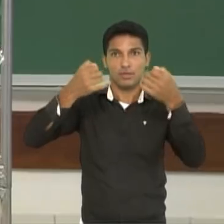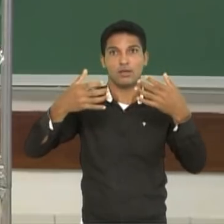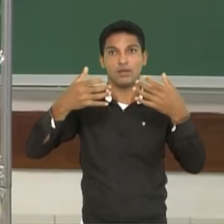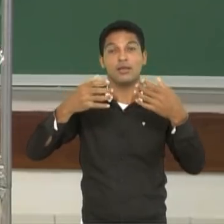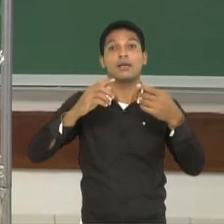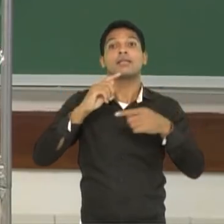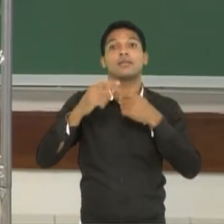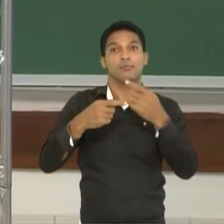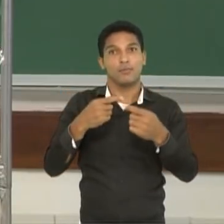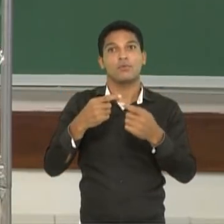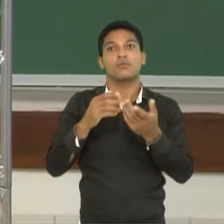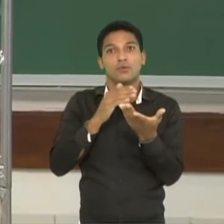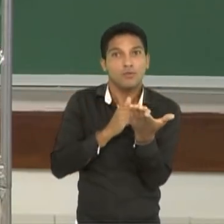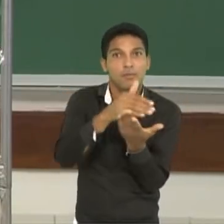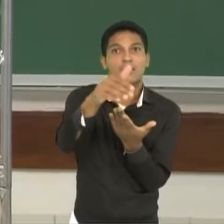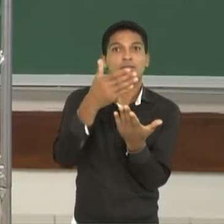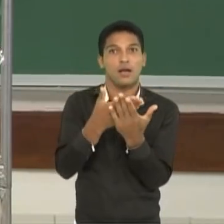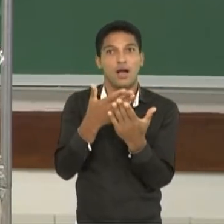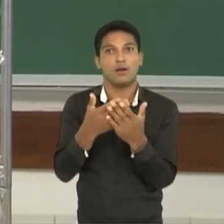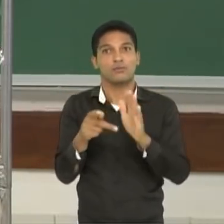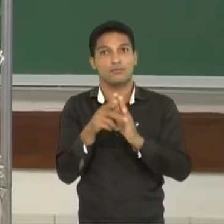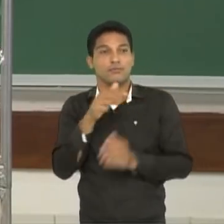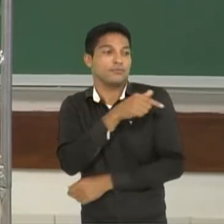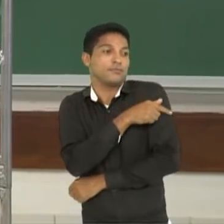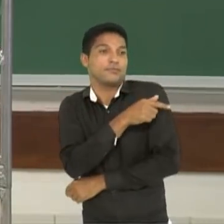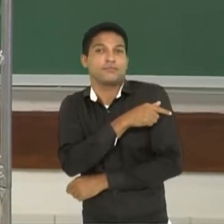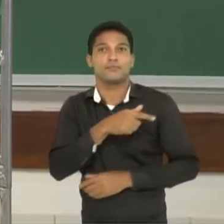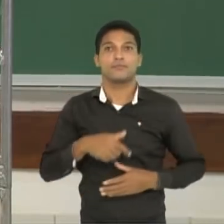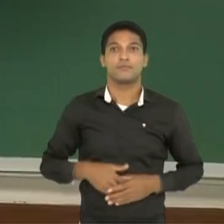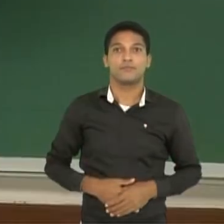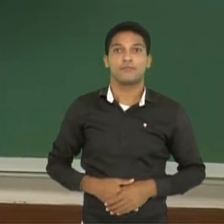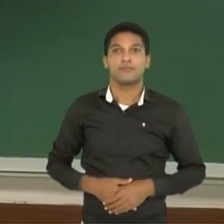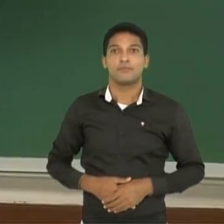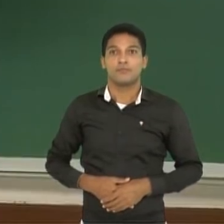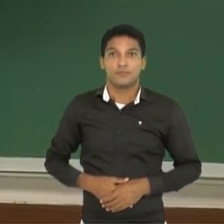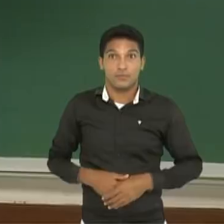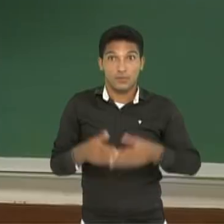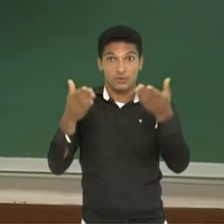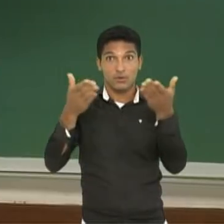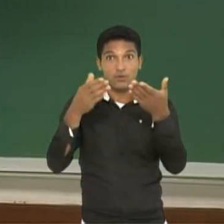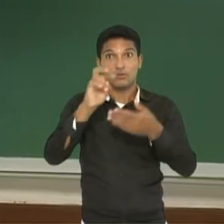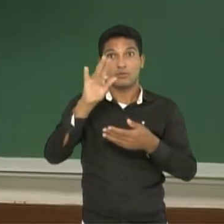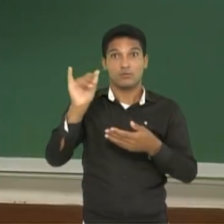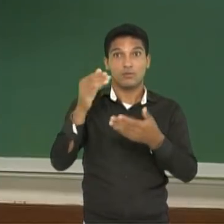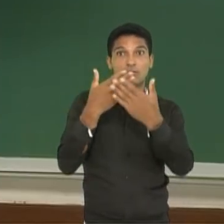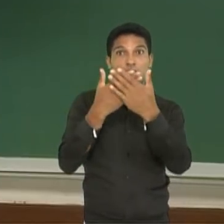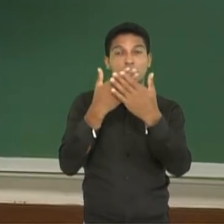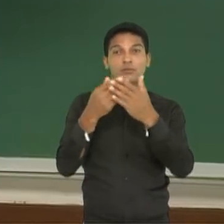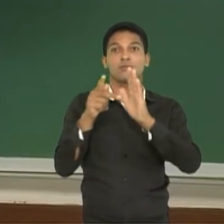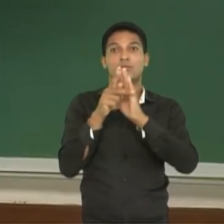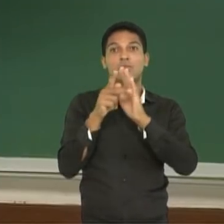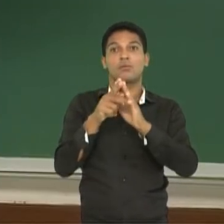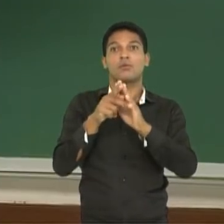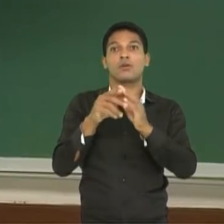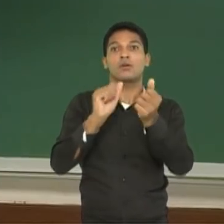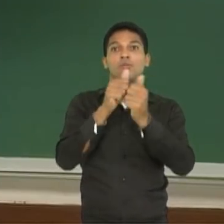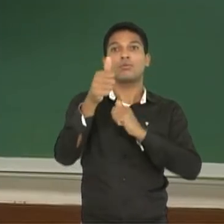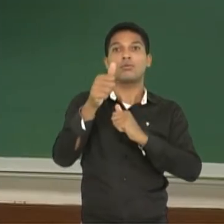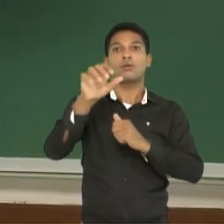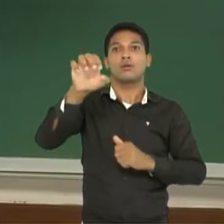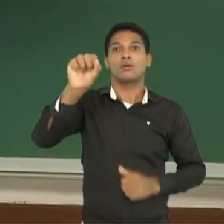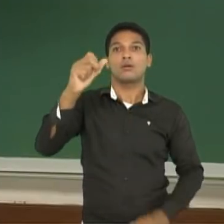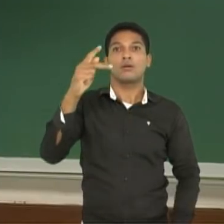começarmos firme no conteúdo do 7º ano, ok? Então hoje a gente vai tratar um pouquinho dos esportes. Vocês lembram que